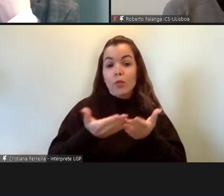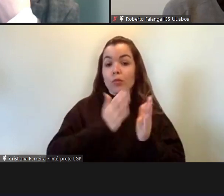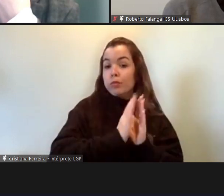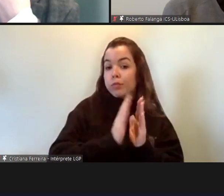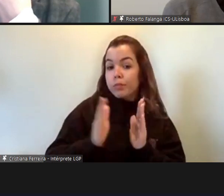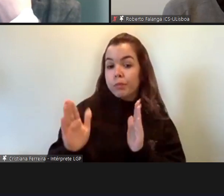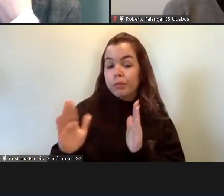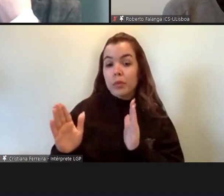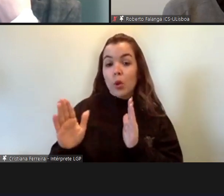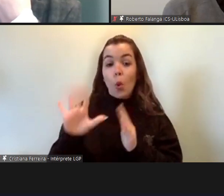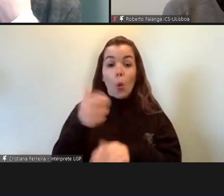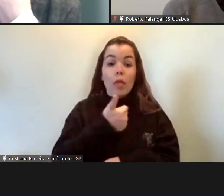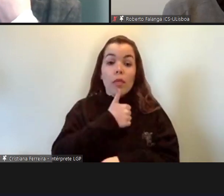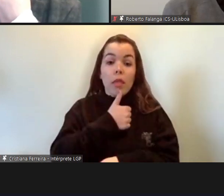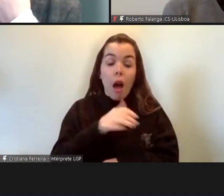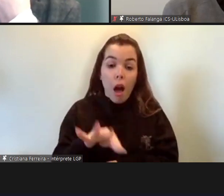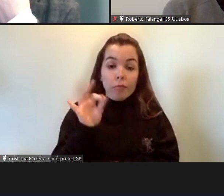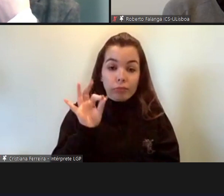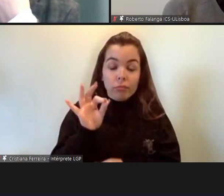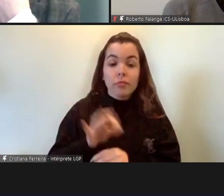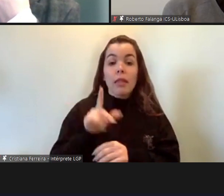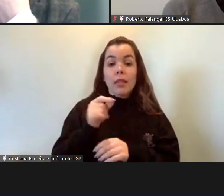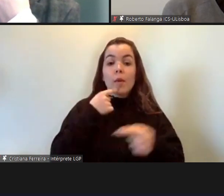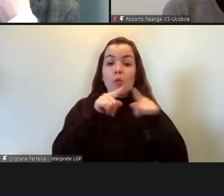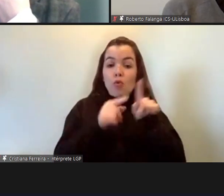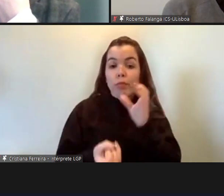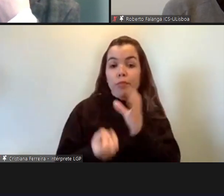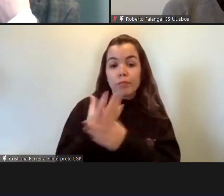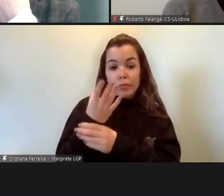tomada de decisão e de formulação de políticas.